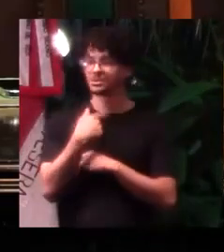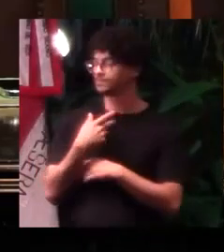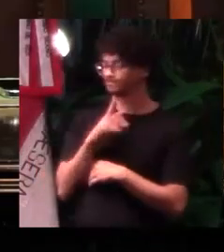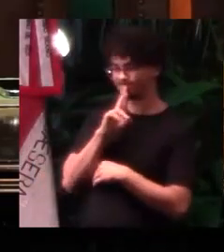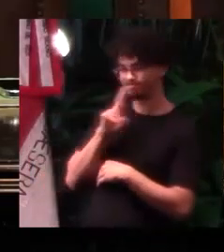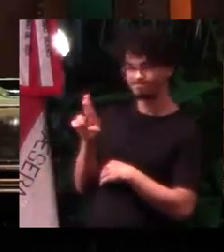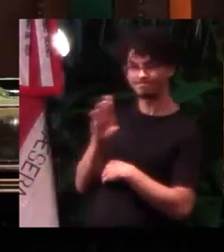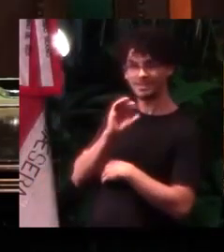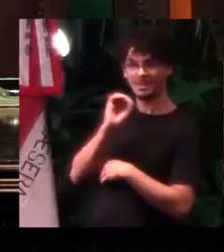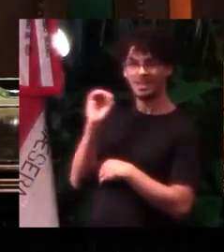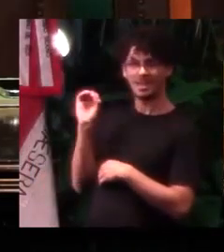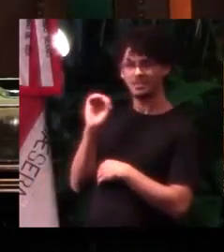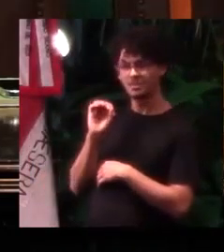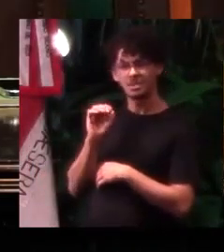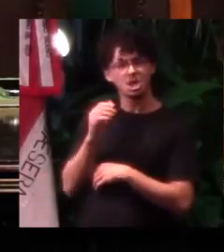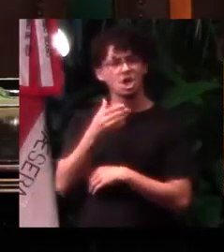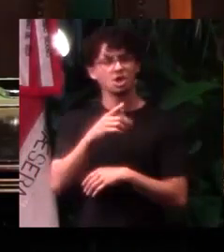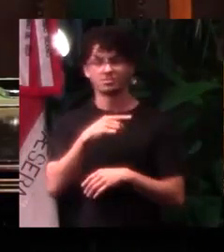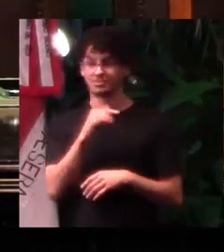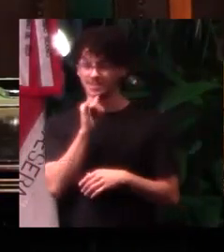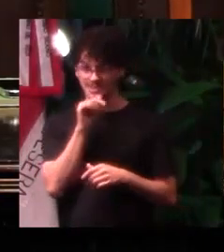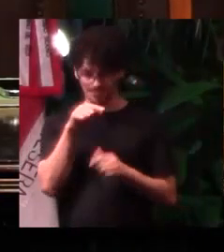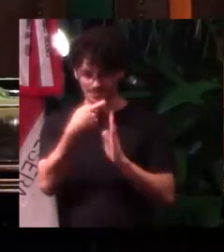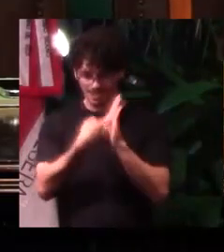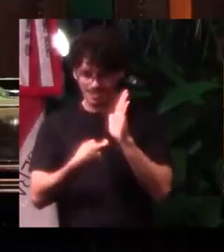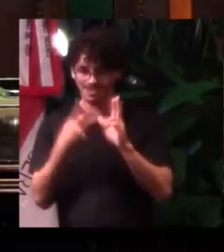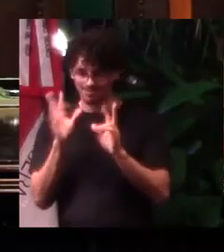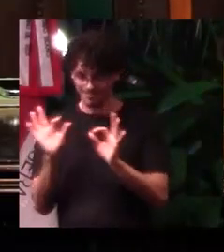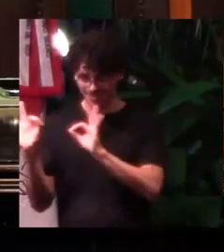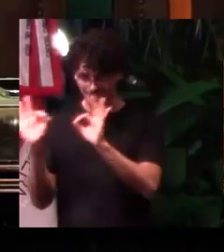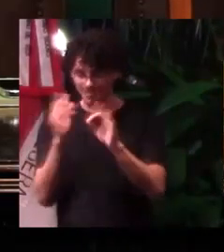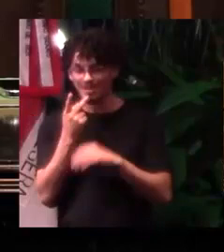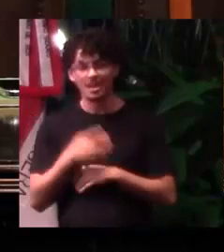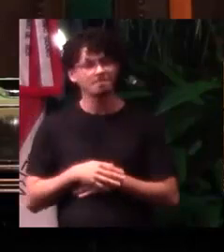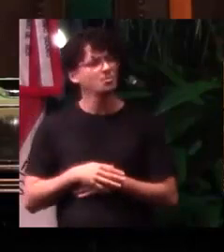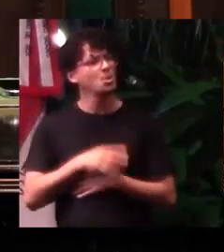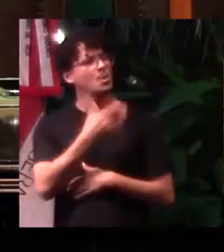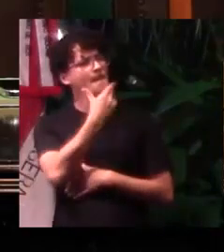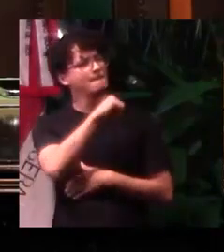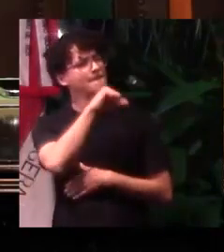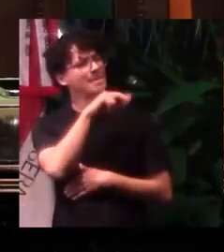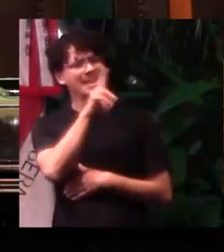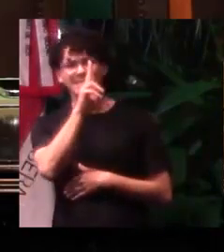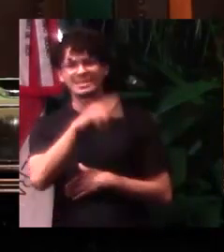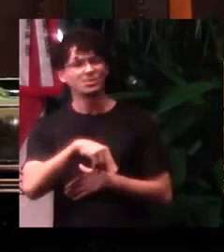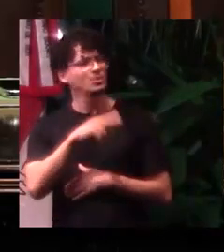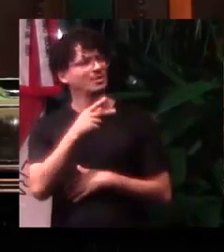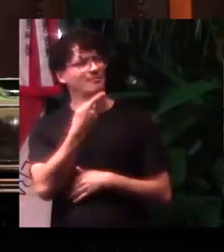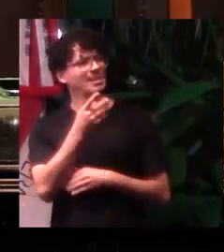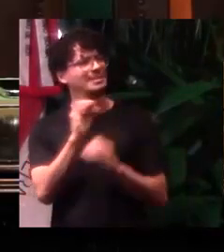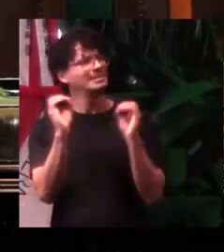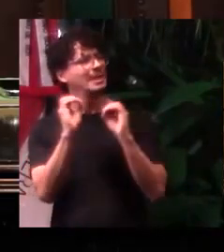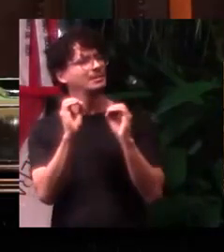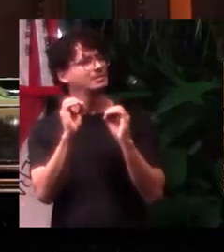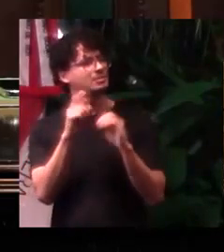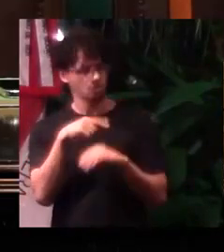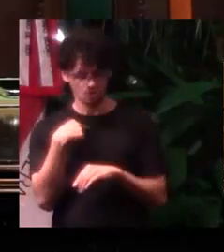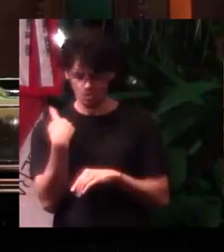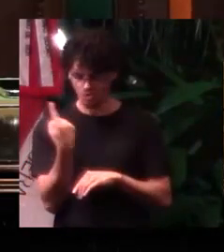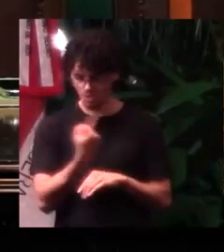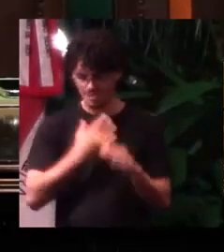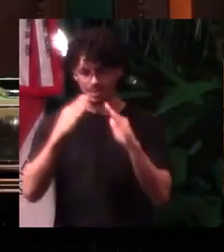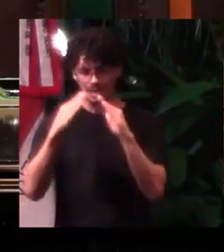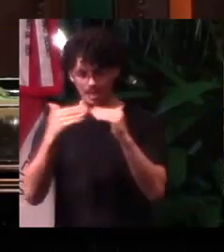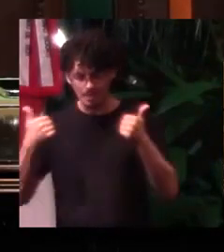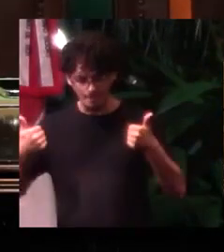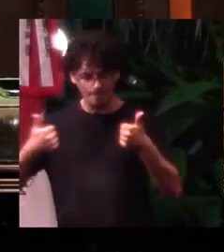bonito. Nosso pai nada não dizia. Nossa casa no tempo ainda era mais próxima do rio. Obra